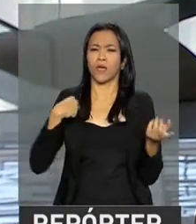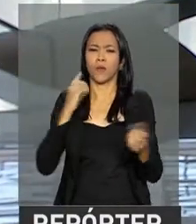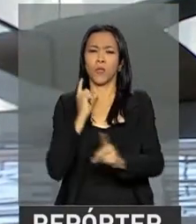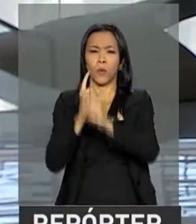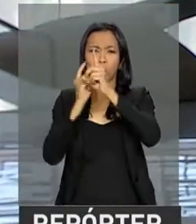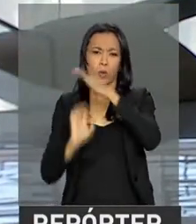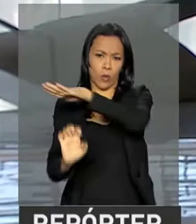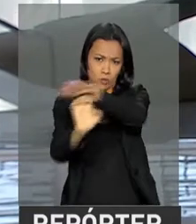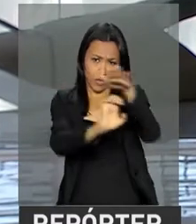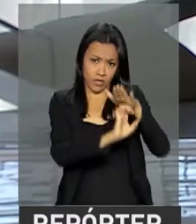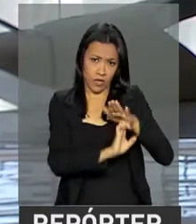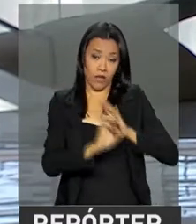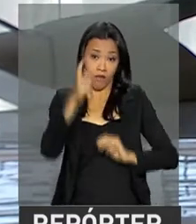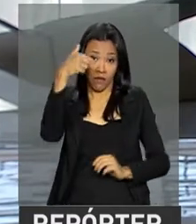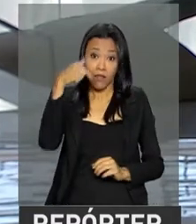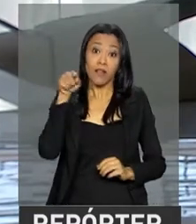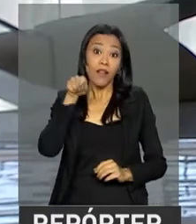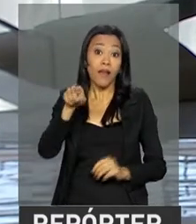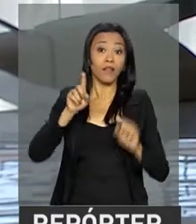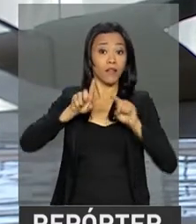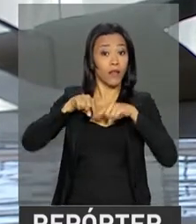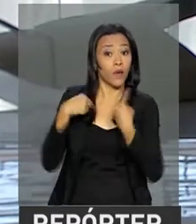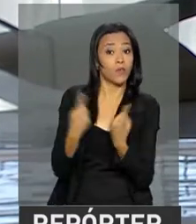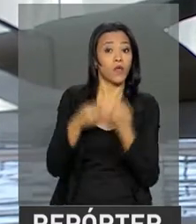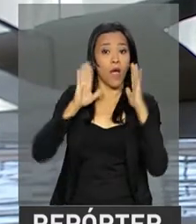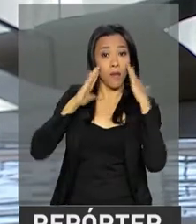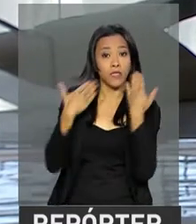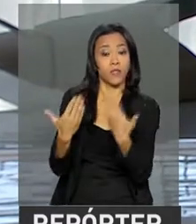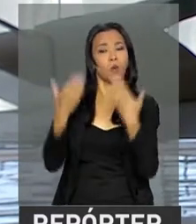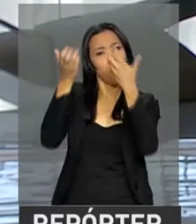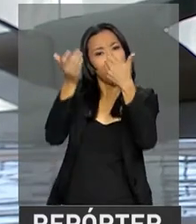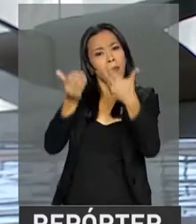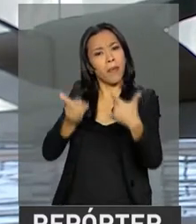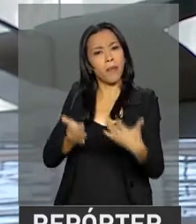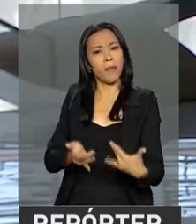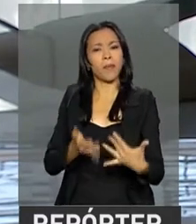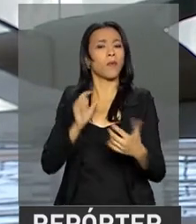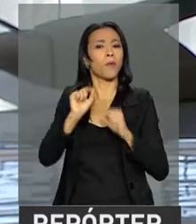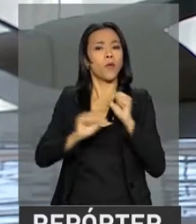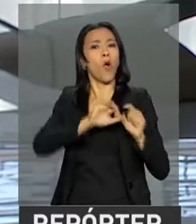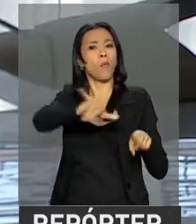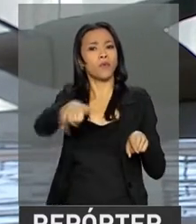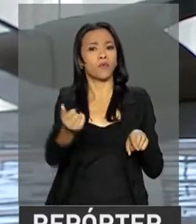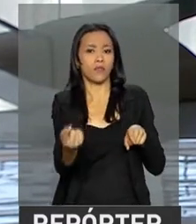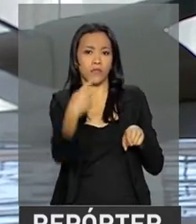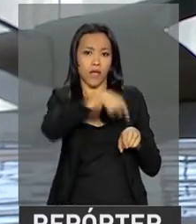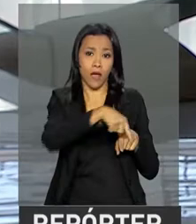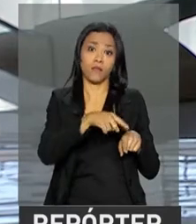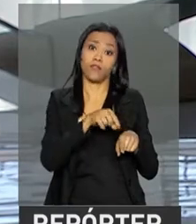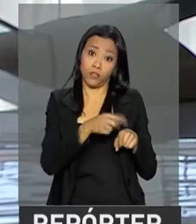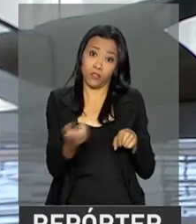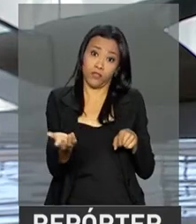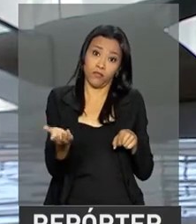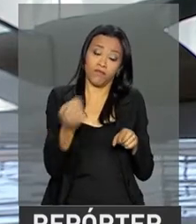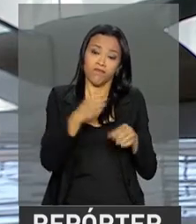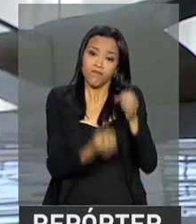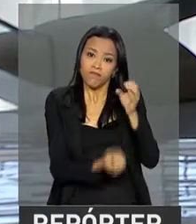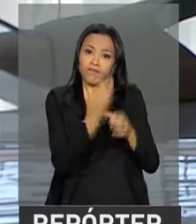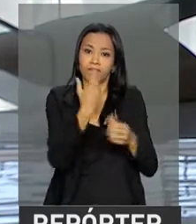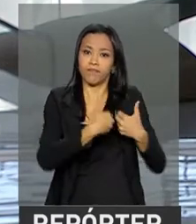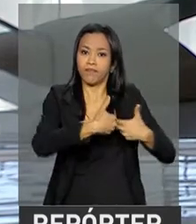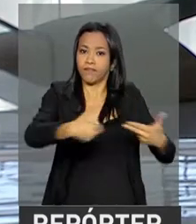reuniões, apresentou oportunidades de investimentos no Brasil, como as concessões do programa de parcerias